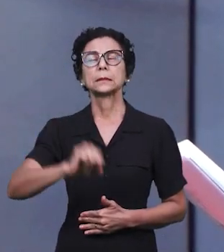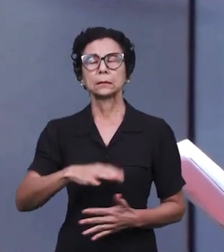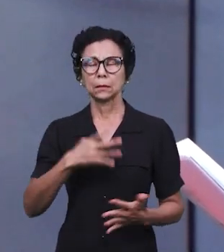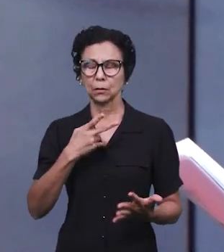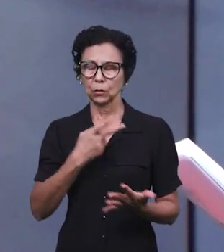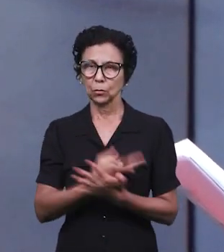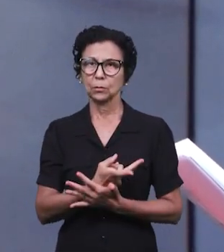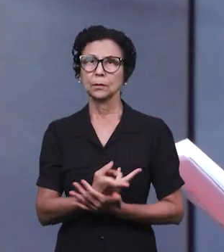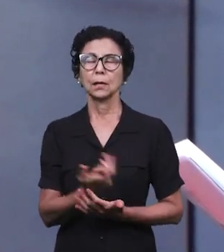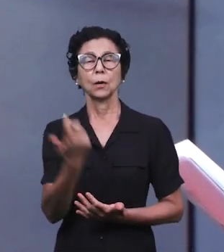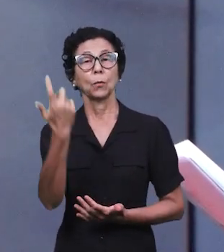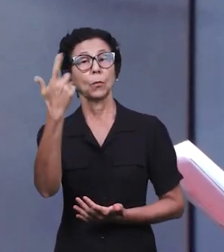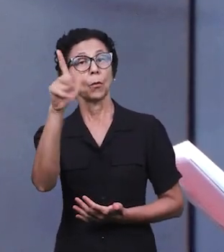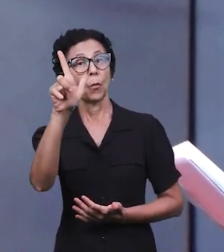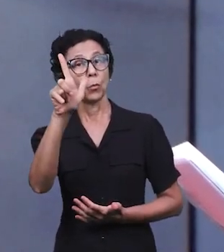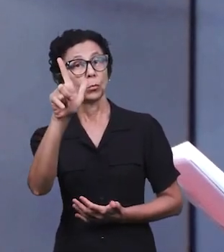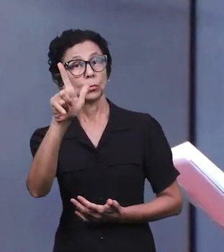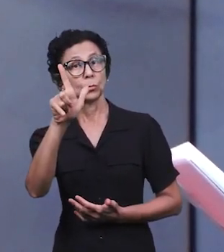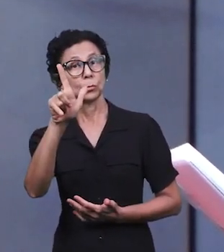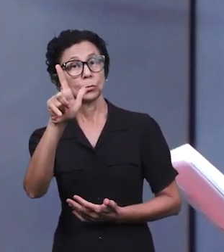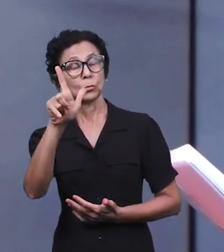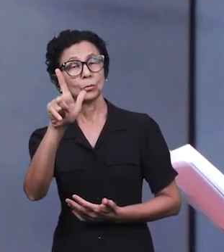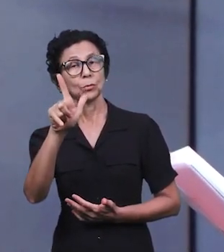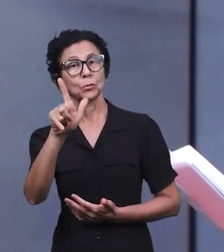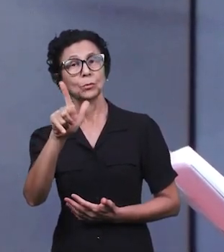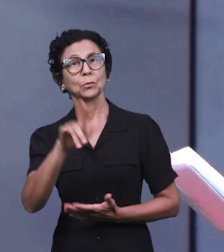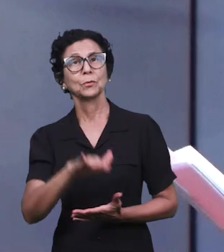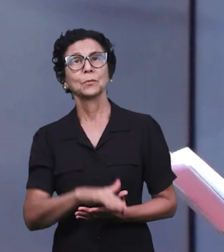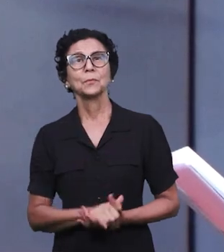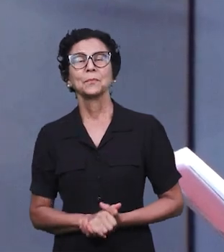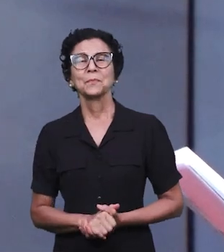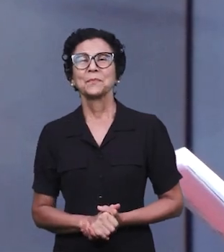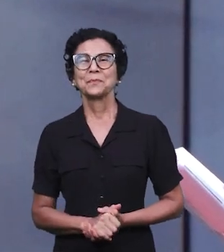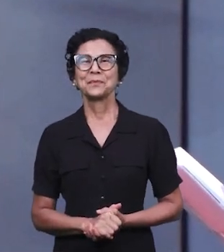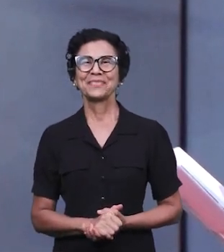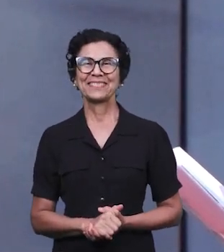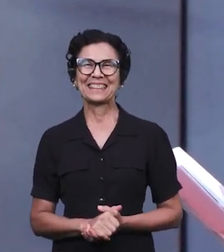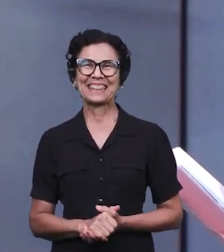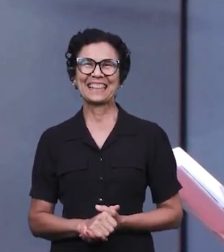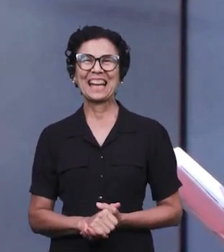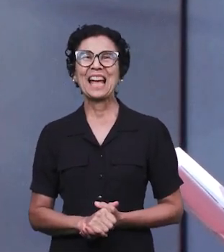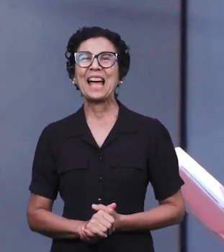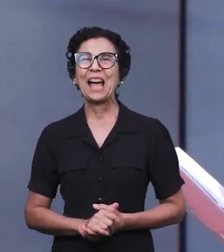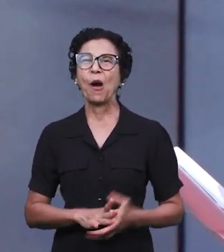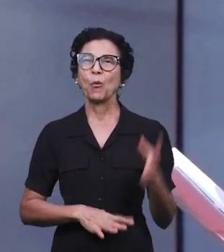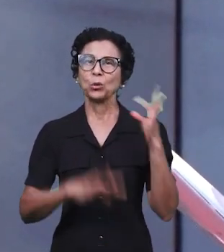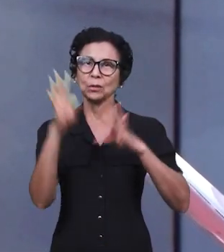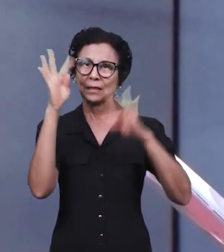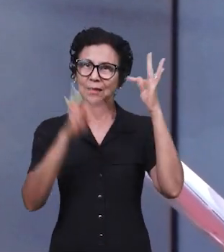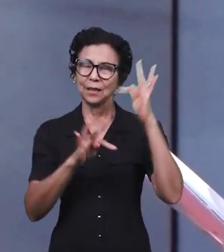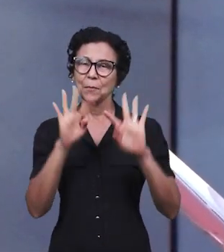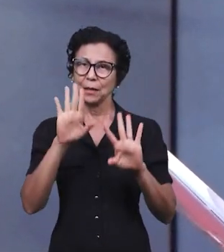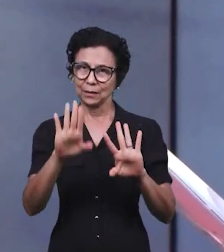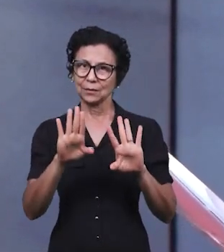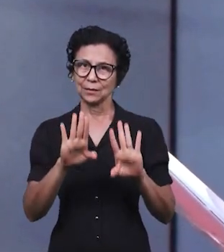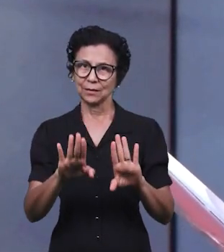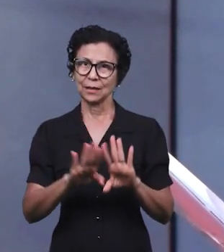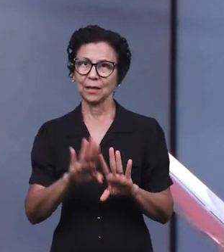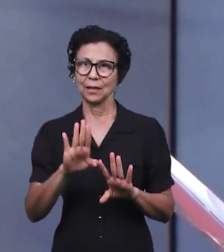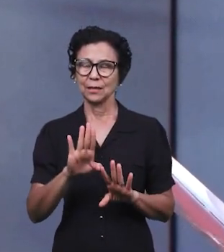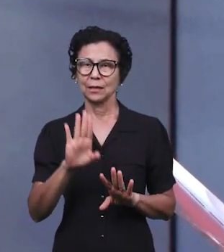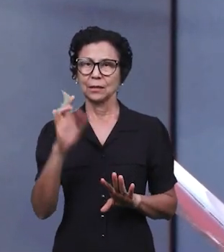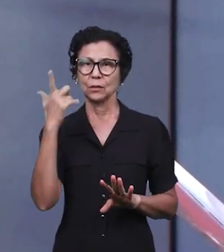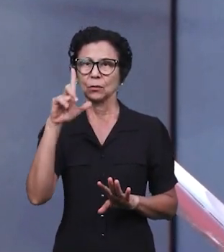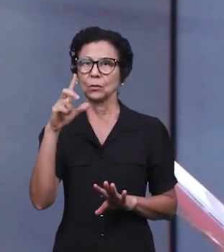é um outro procedimento, que um dia, uma outra oportunidade, a gente explica, mas hoje a gente fica só na criança mesmo, né? Que